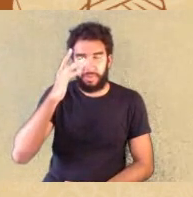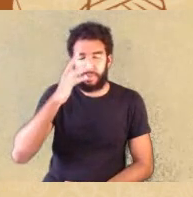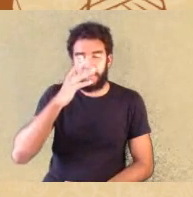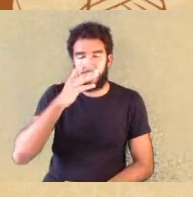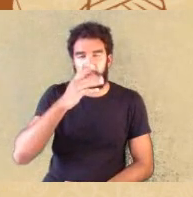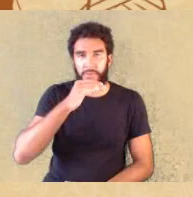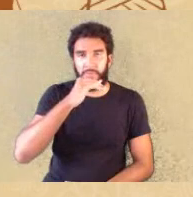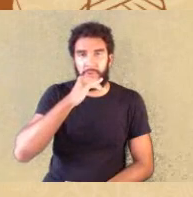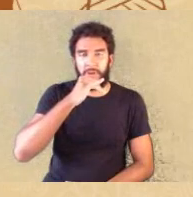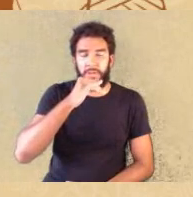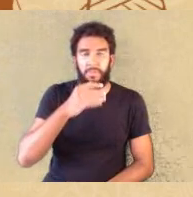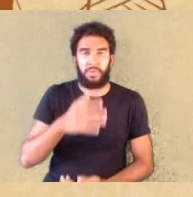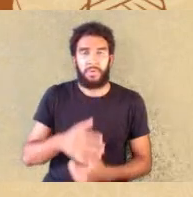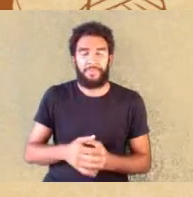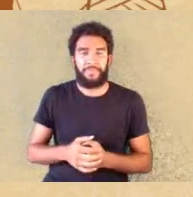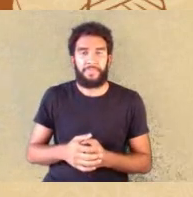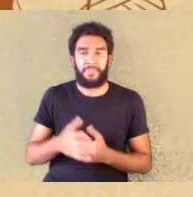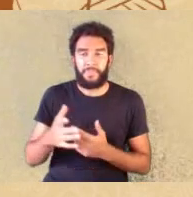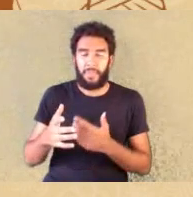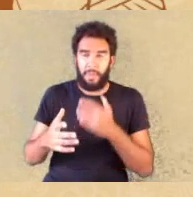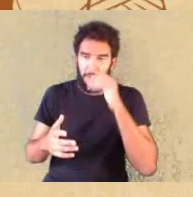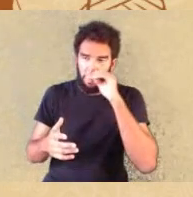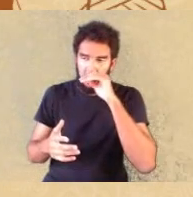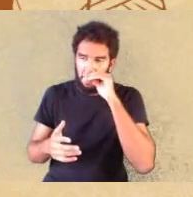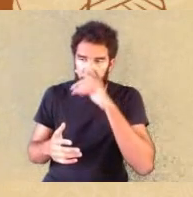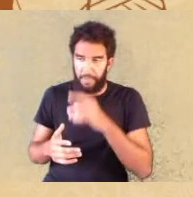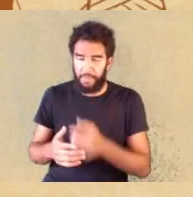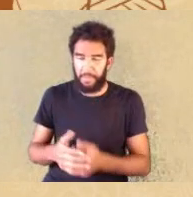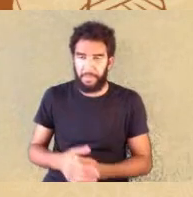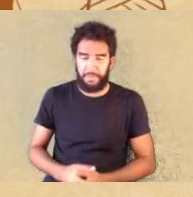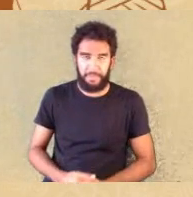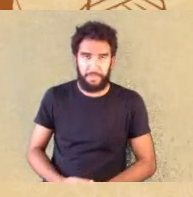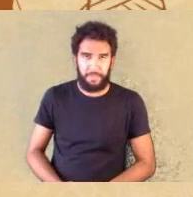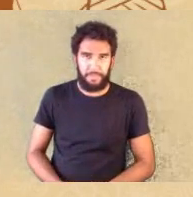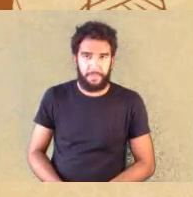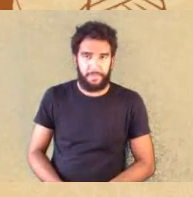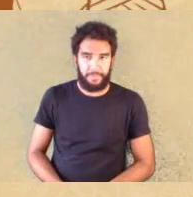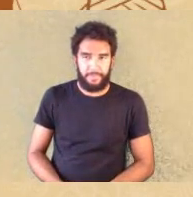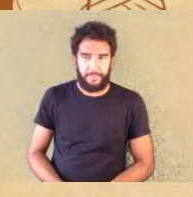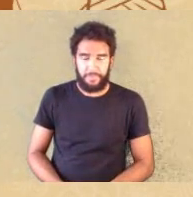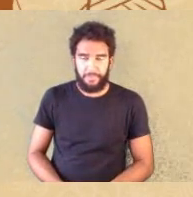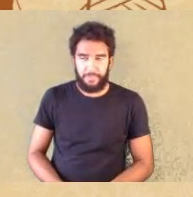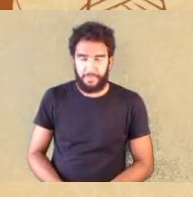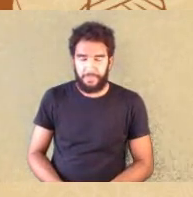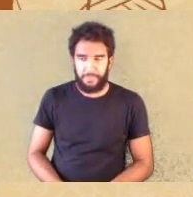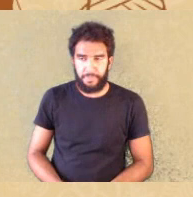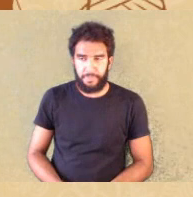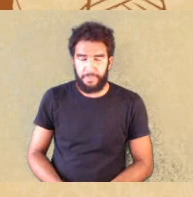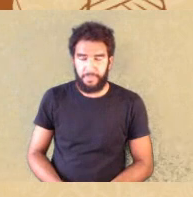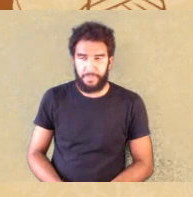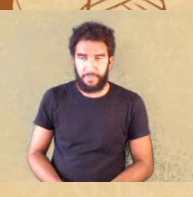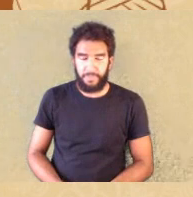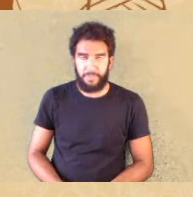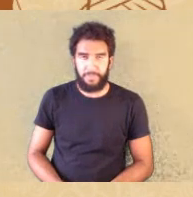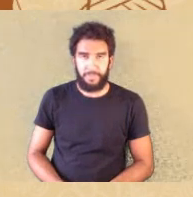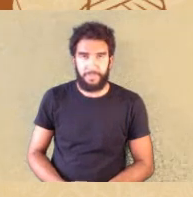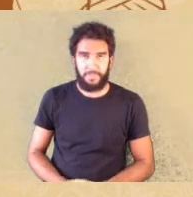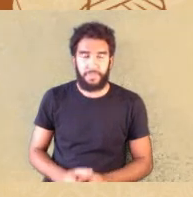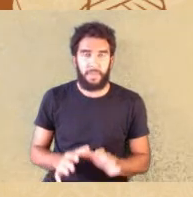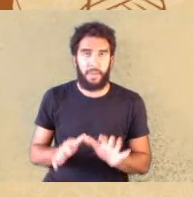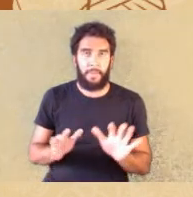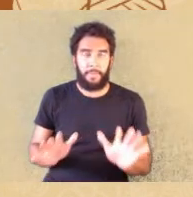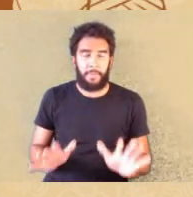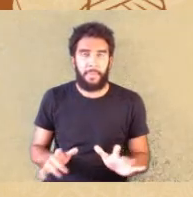os colegas, ao longo da história, os pesquisadores sobre HIV-AIDS trouxeram sobre a população LGBT, mas num recorte que